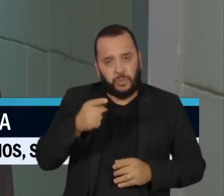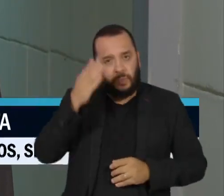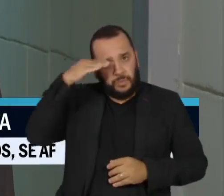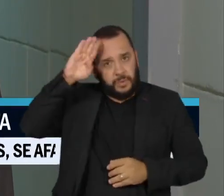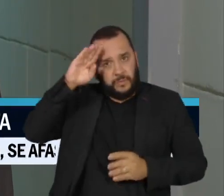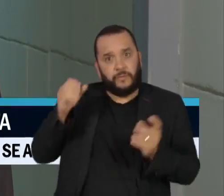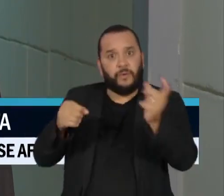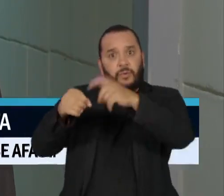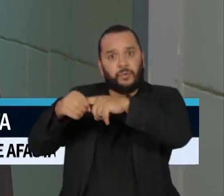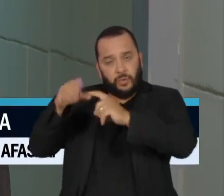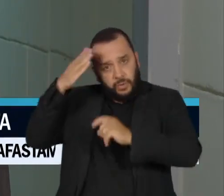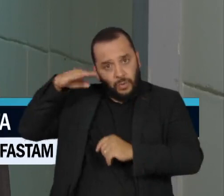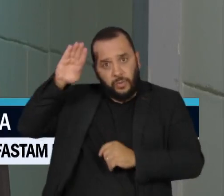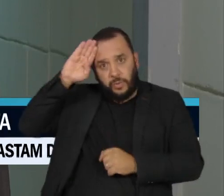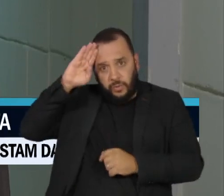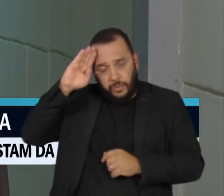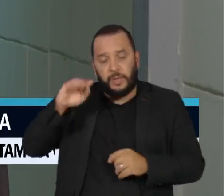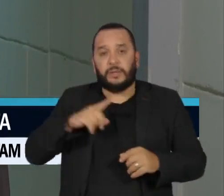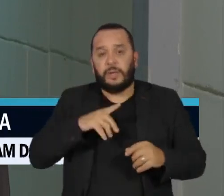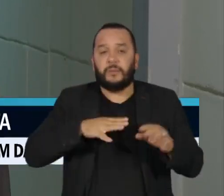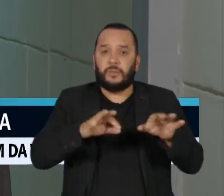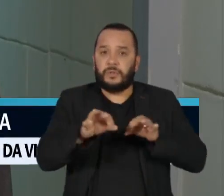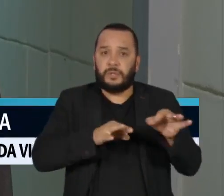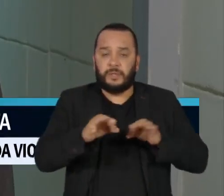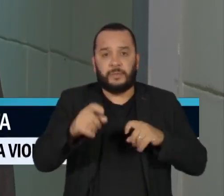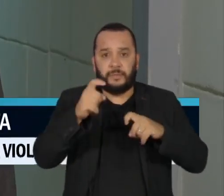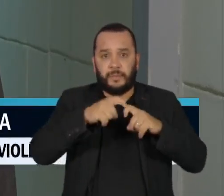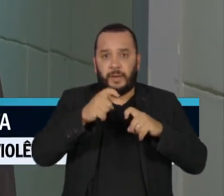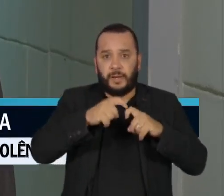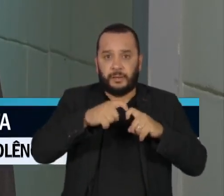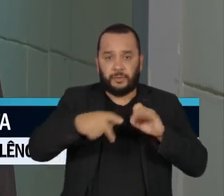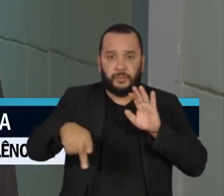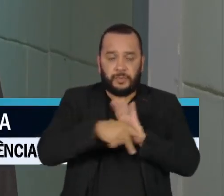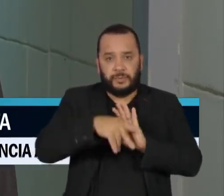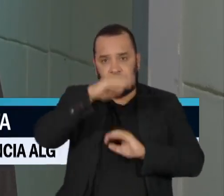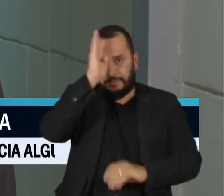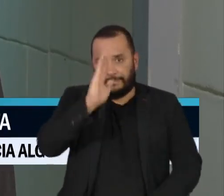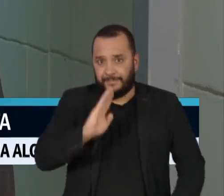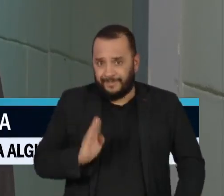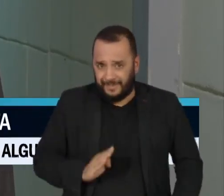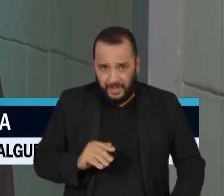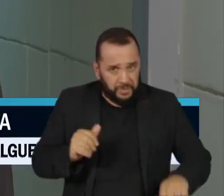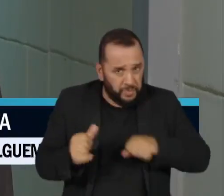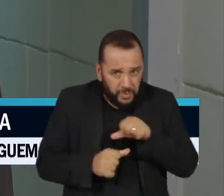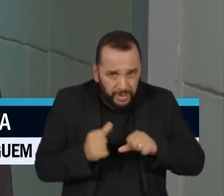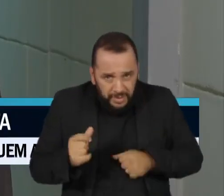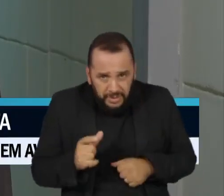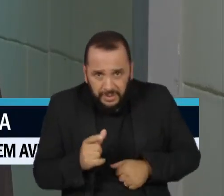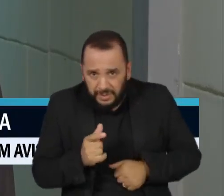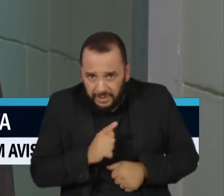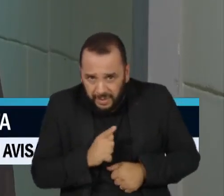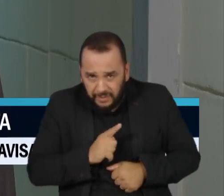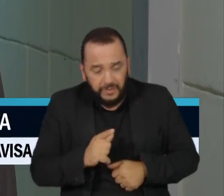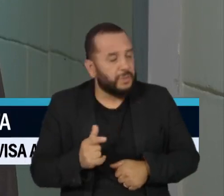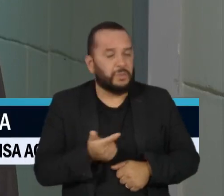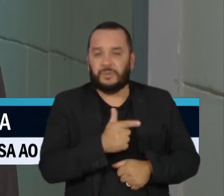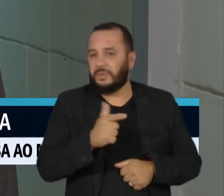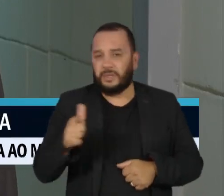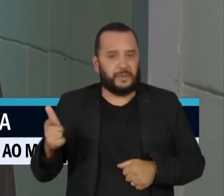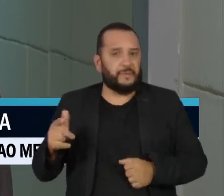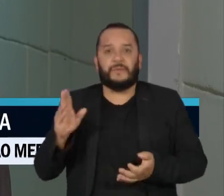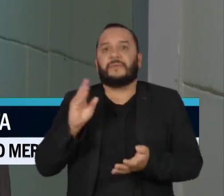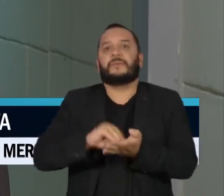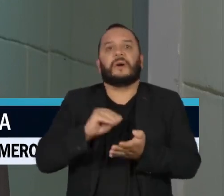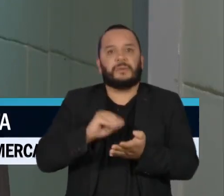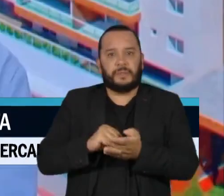as mudanças não foram para melhor segundo a atual gestão a falta de profissionais afeta hoje cerca de